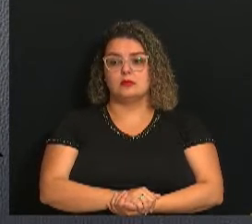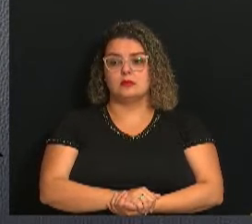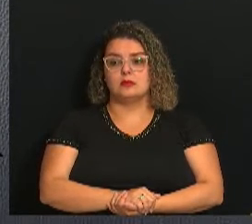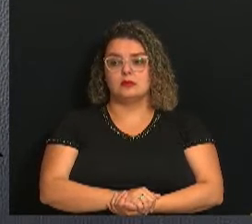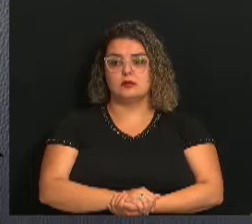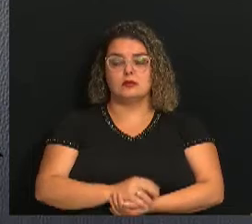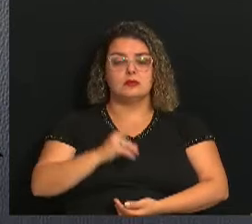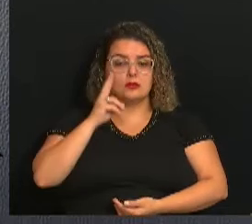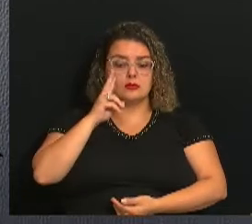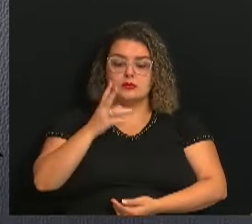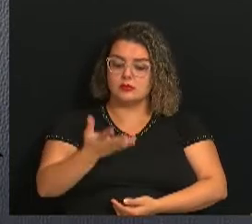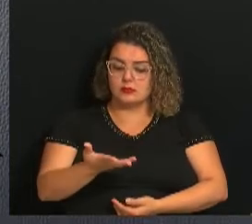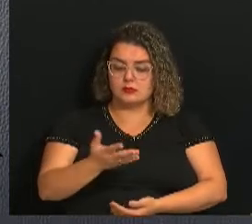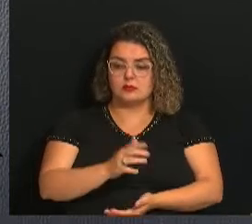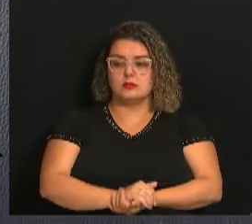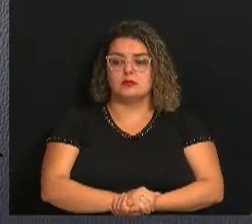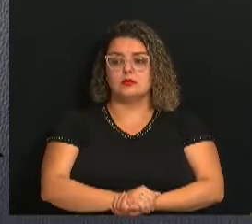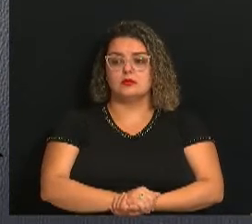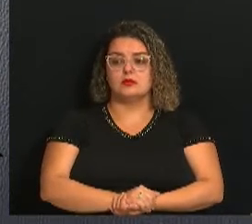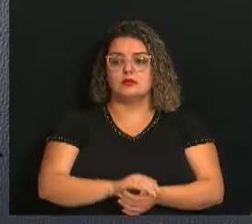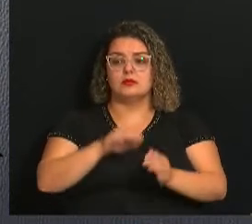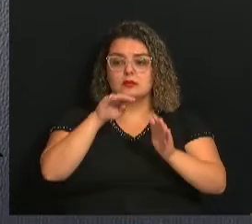essa situação lá no arquivo municipal.